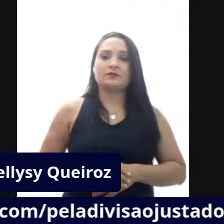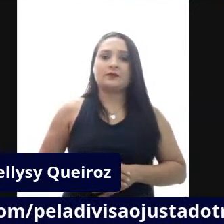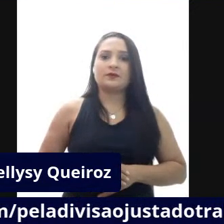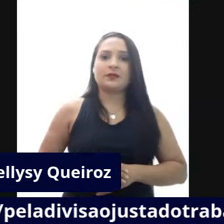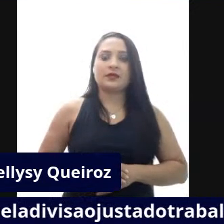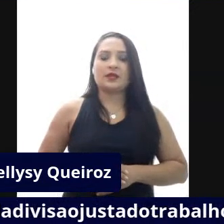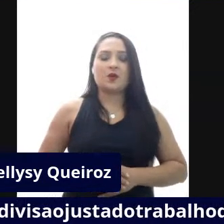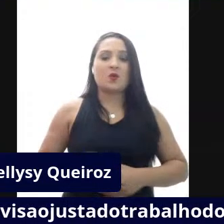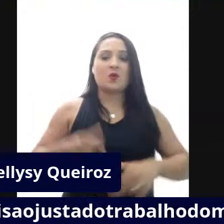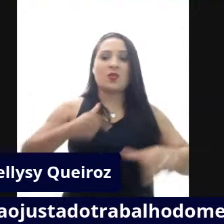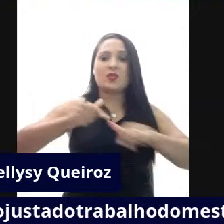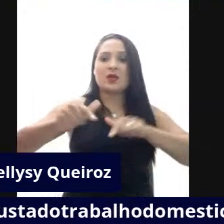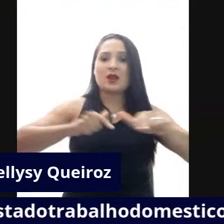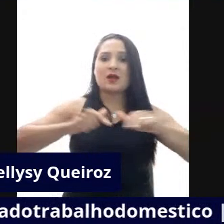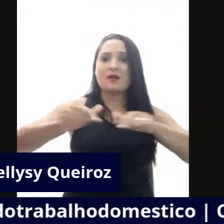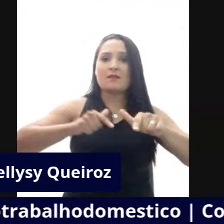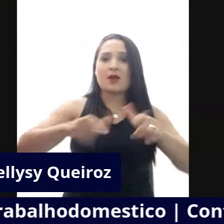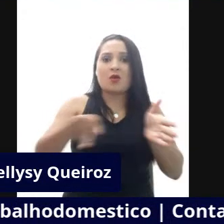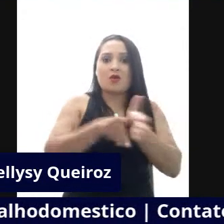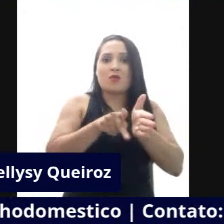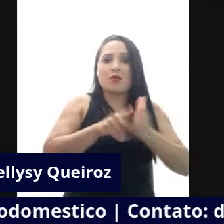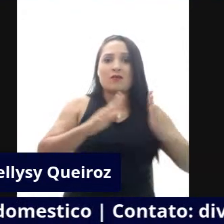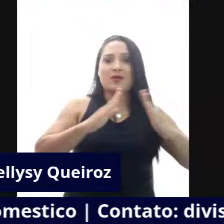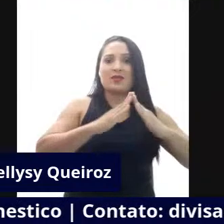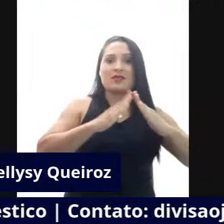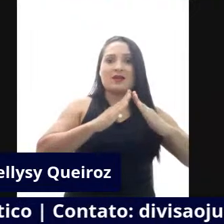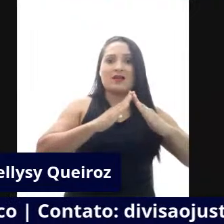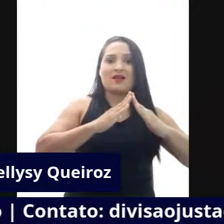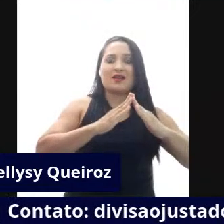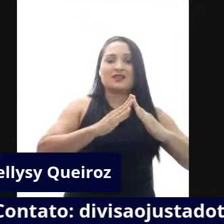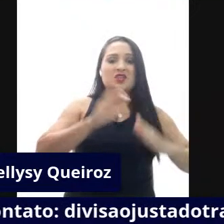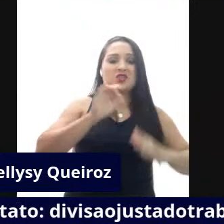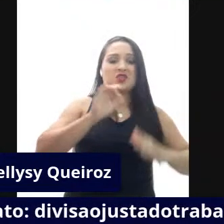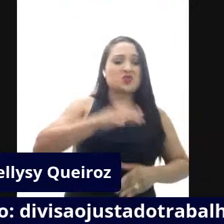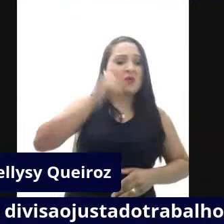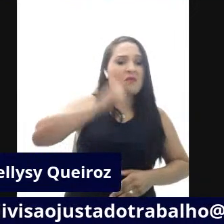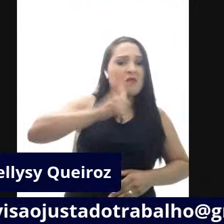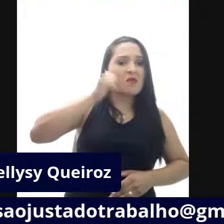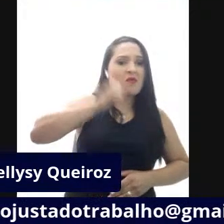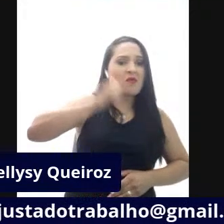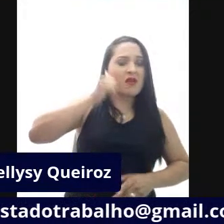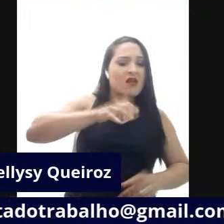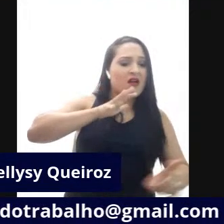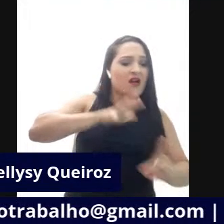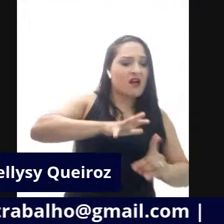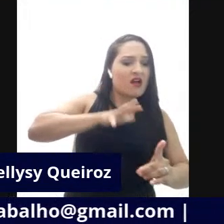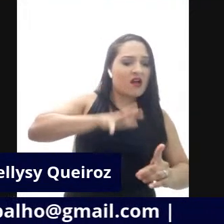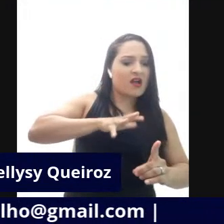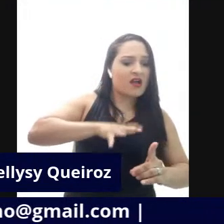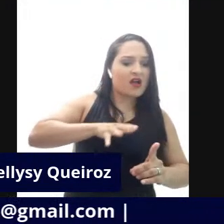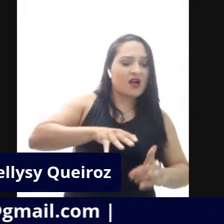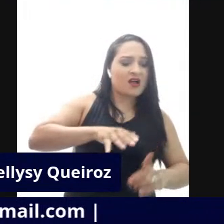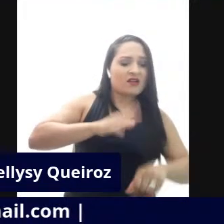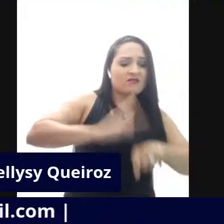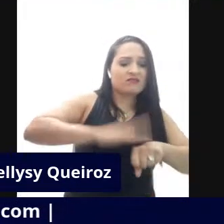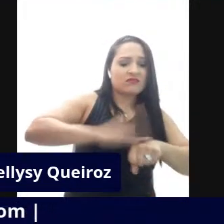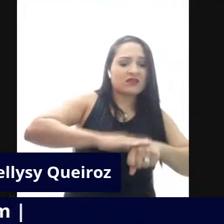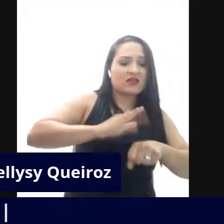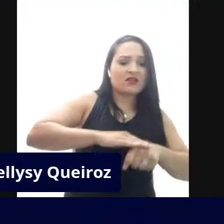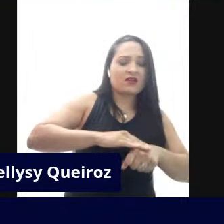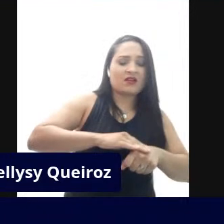doméstico ela é também uma violência. E como é que essas violências, elas... se ampliam